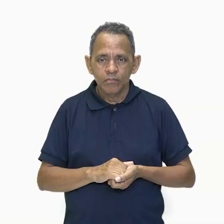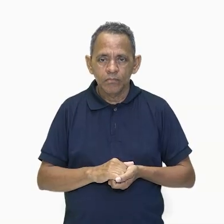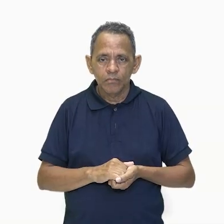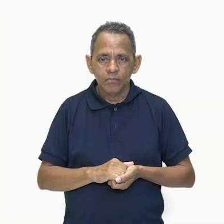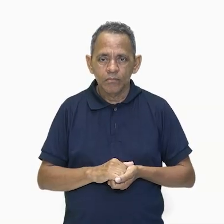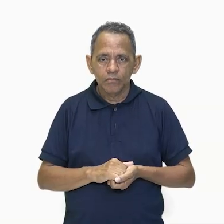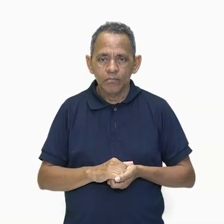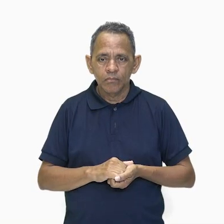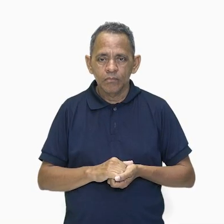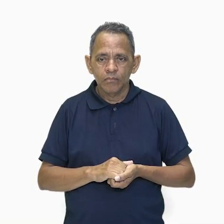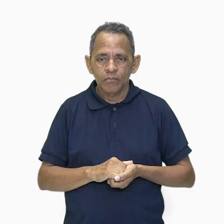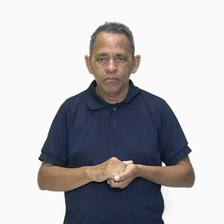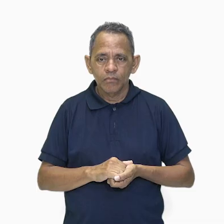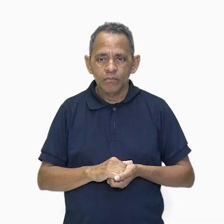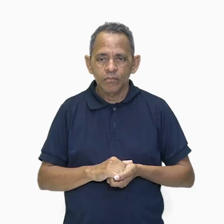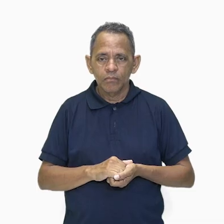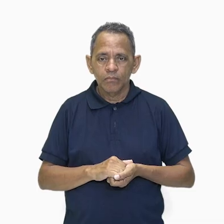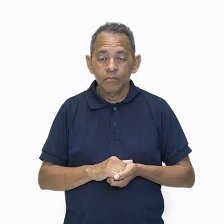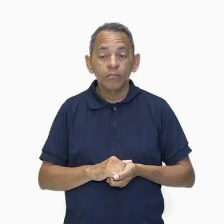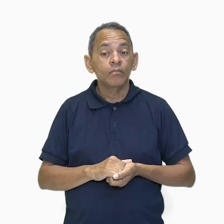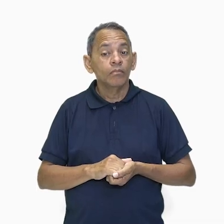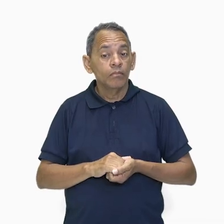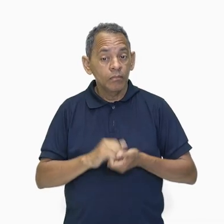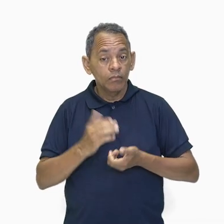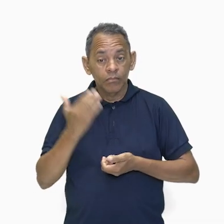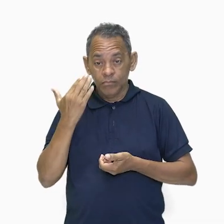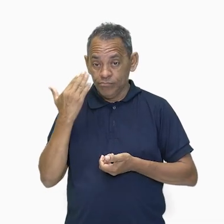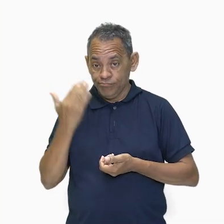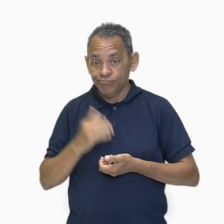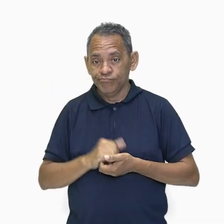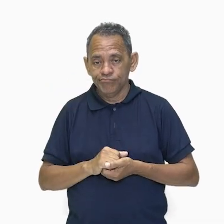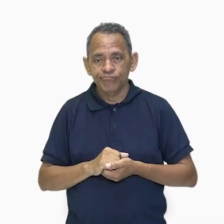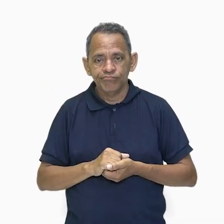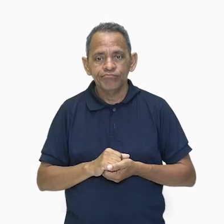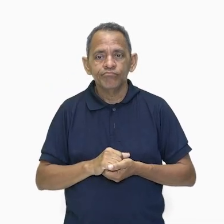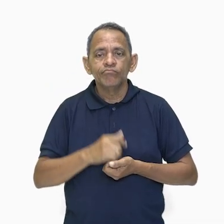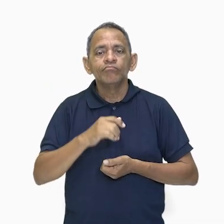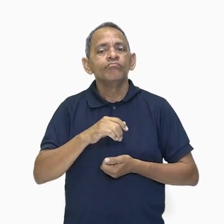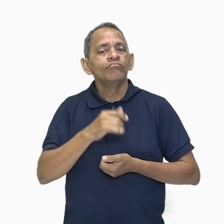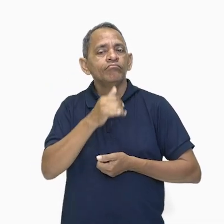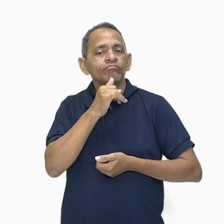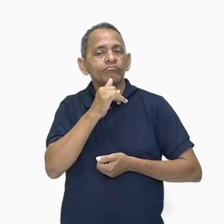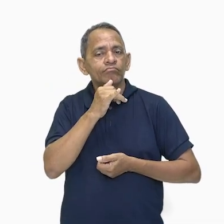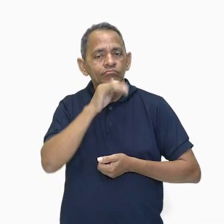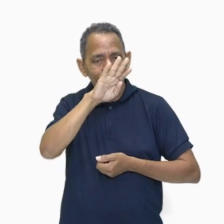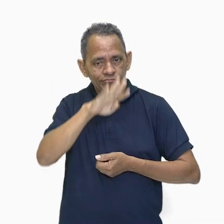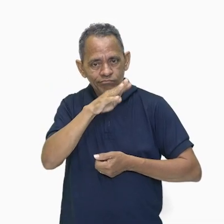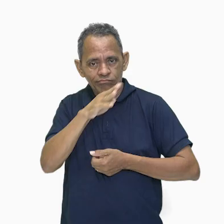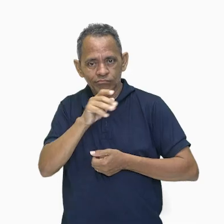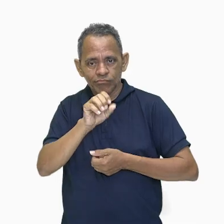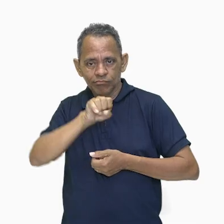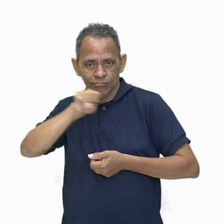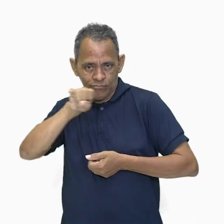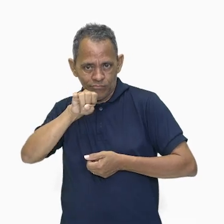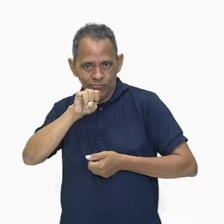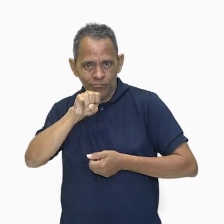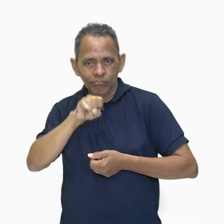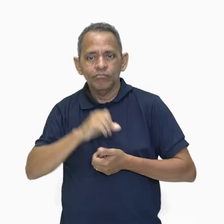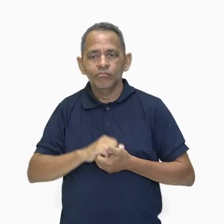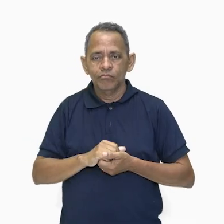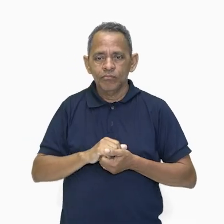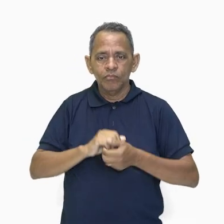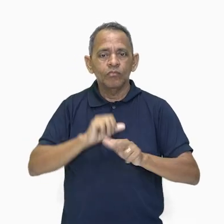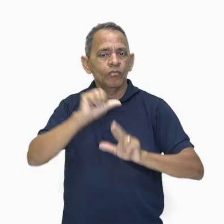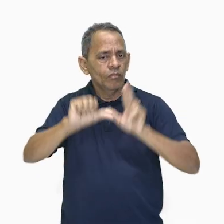tá? Então, aqui, claro, é um exemplo de um gráfico. Quando esse reagente consegue